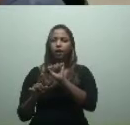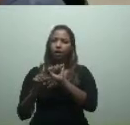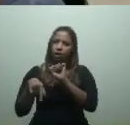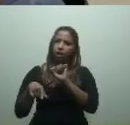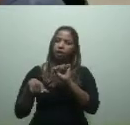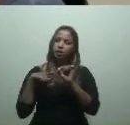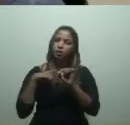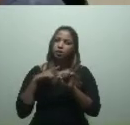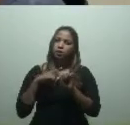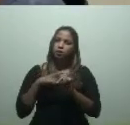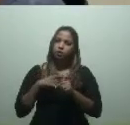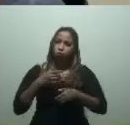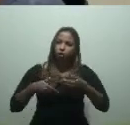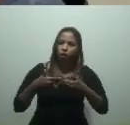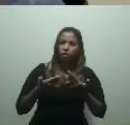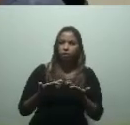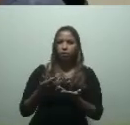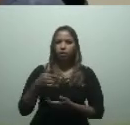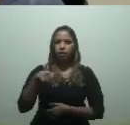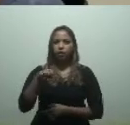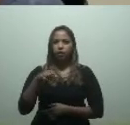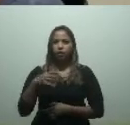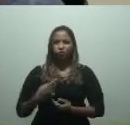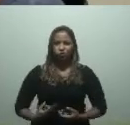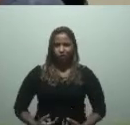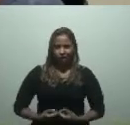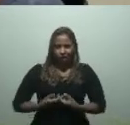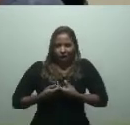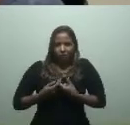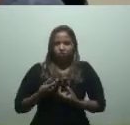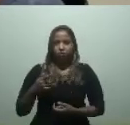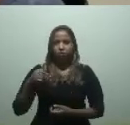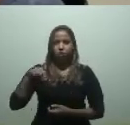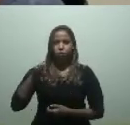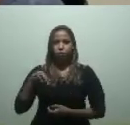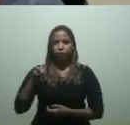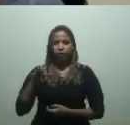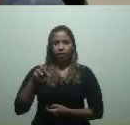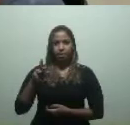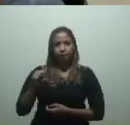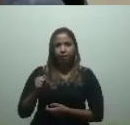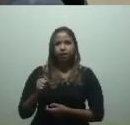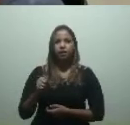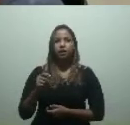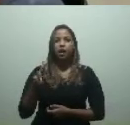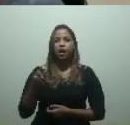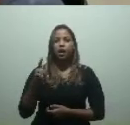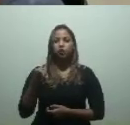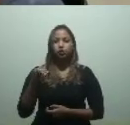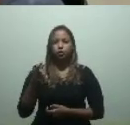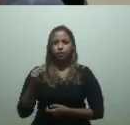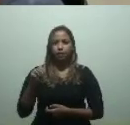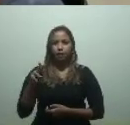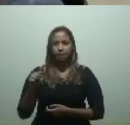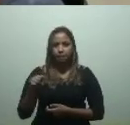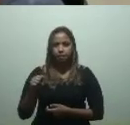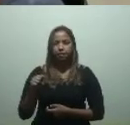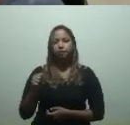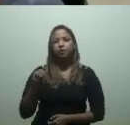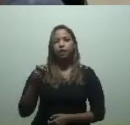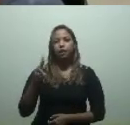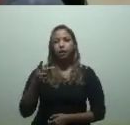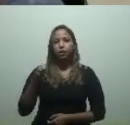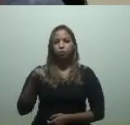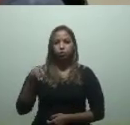de quimioterapia, radioterapia, hemodiálise ou que utilize bolsa